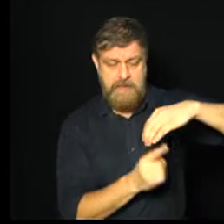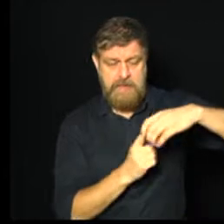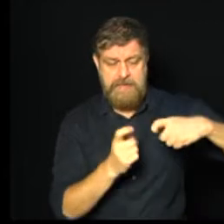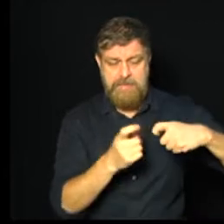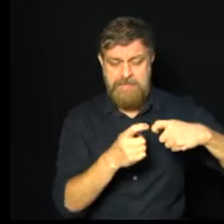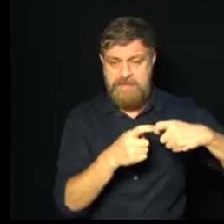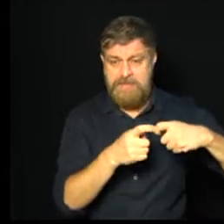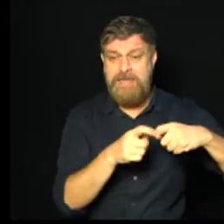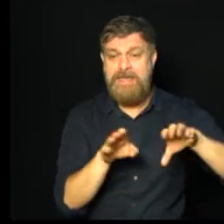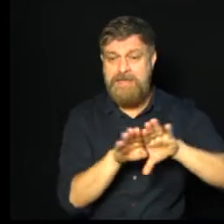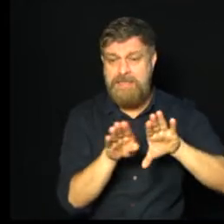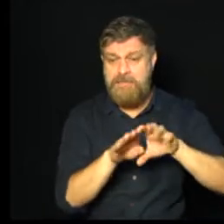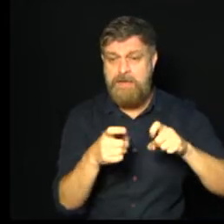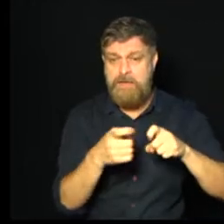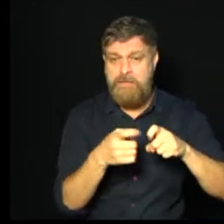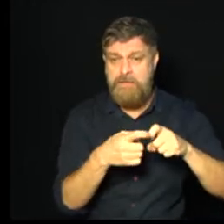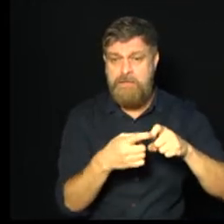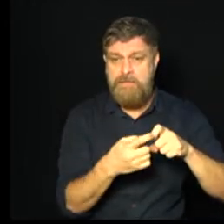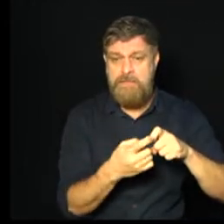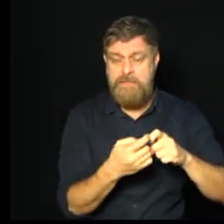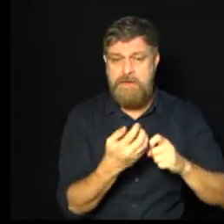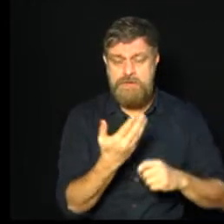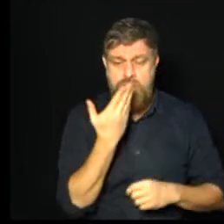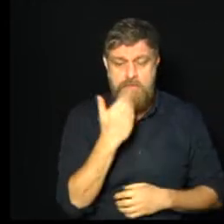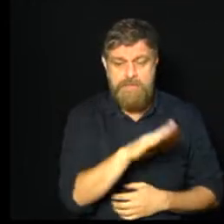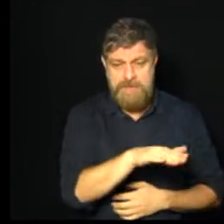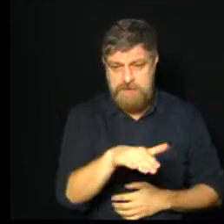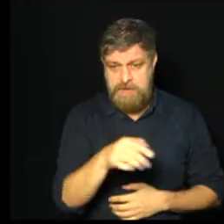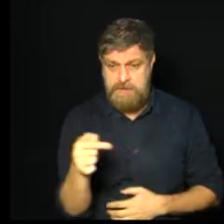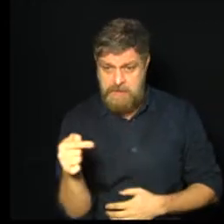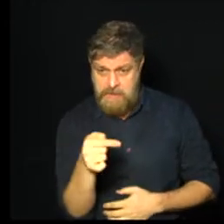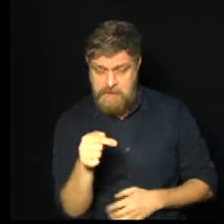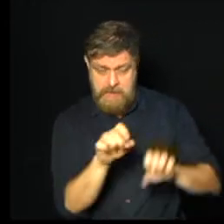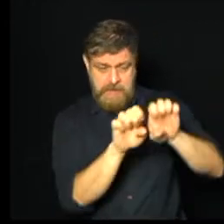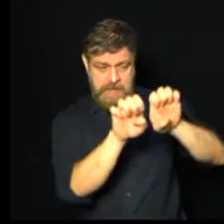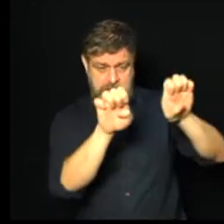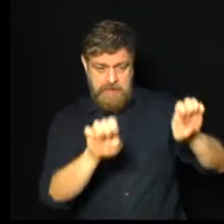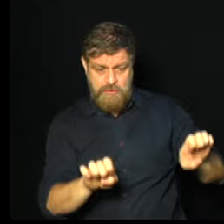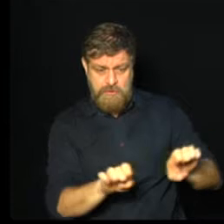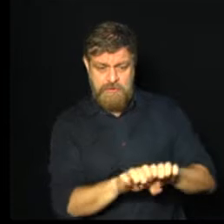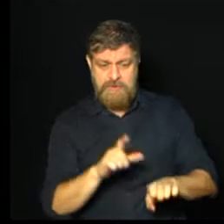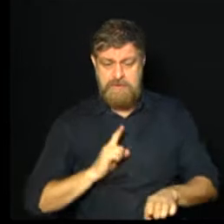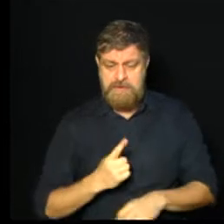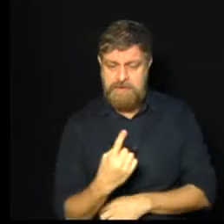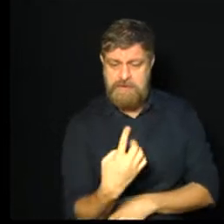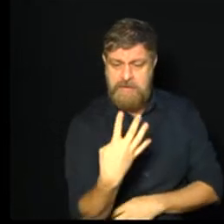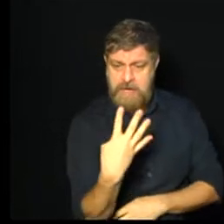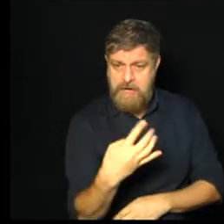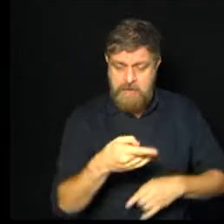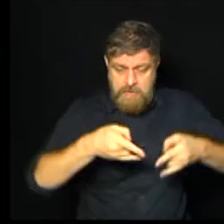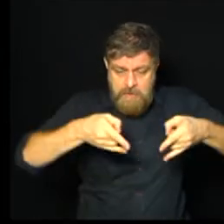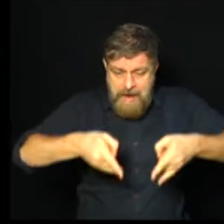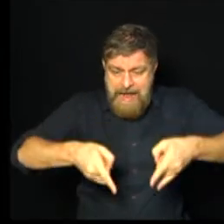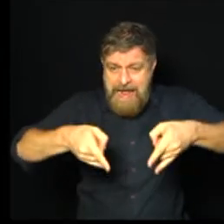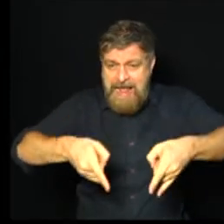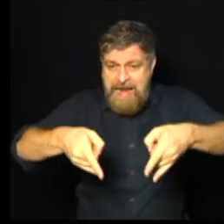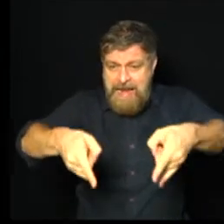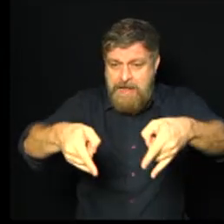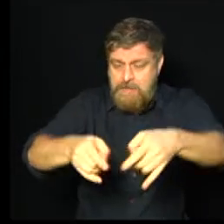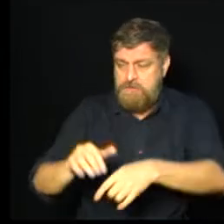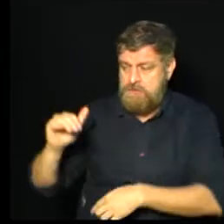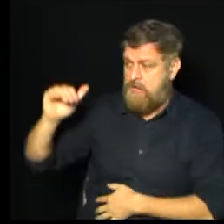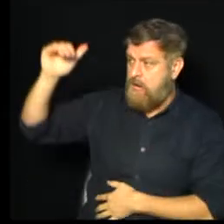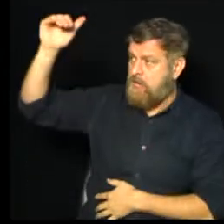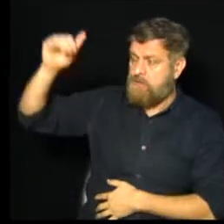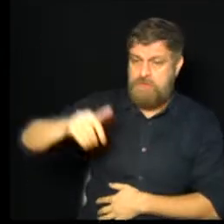pediatria. Apresenta, dentro da sua estrutura, 14 leitos de observação adulto, 7 leitos